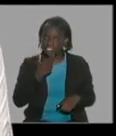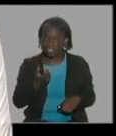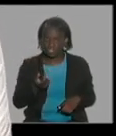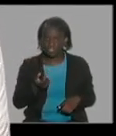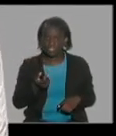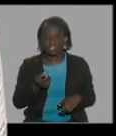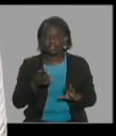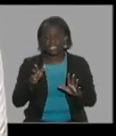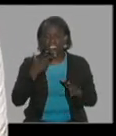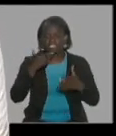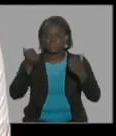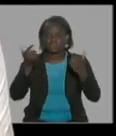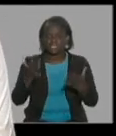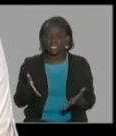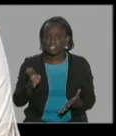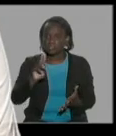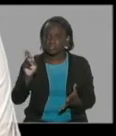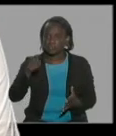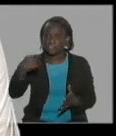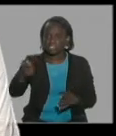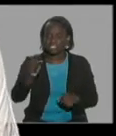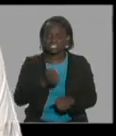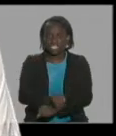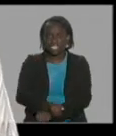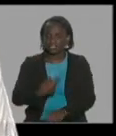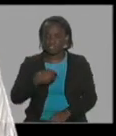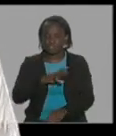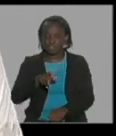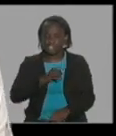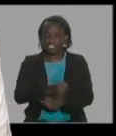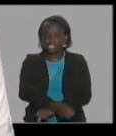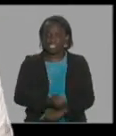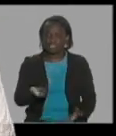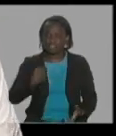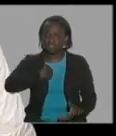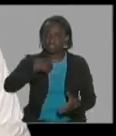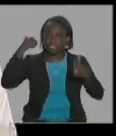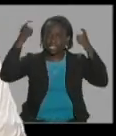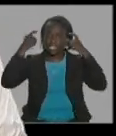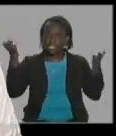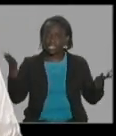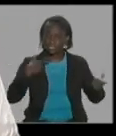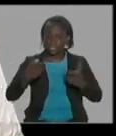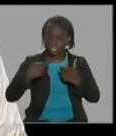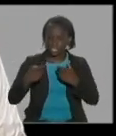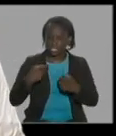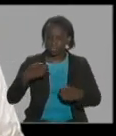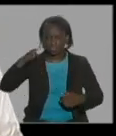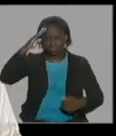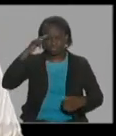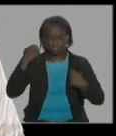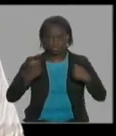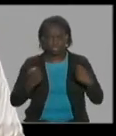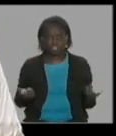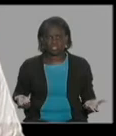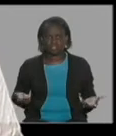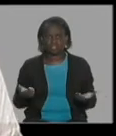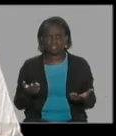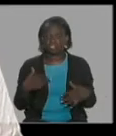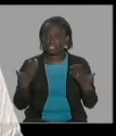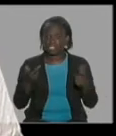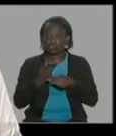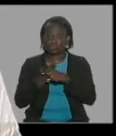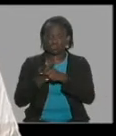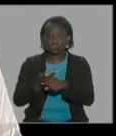inglês. E que ele fala que era um nome dado a escravos e que ele não era escravo, que ele era rei, que ele era guerreiro. Então